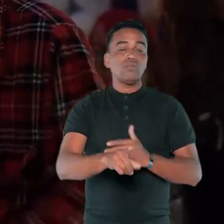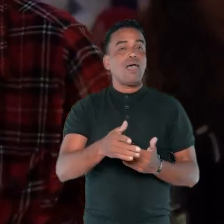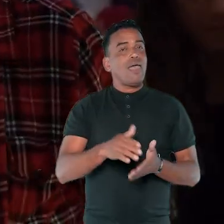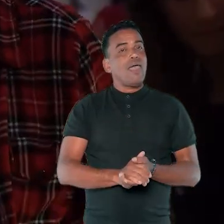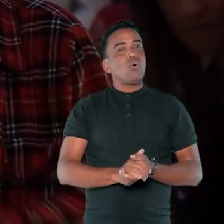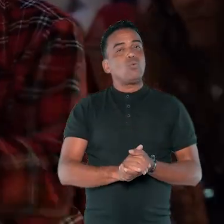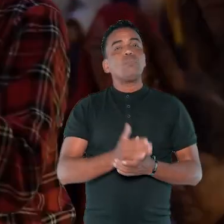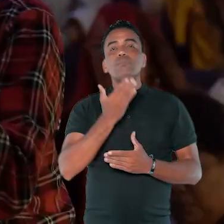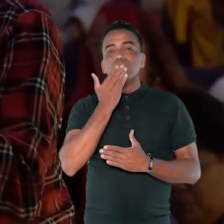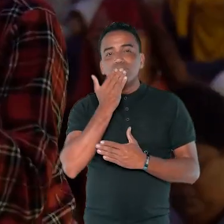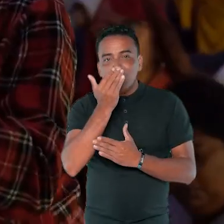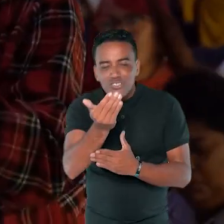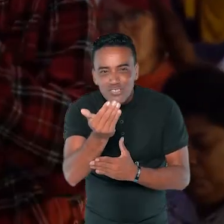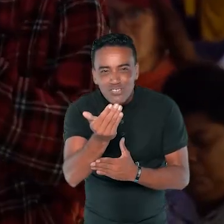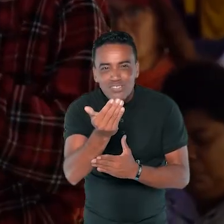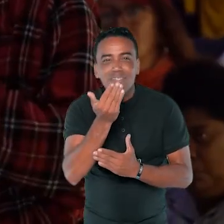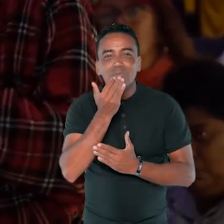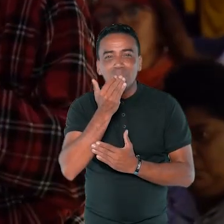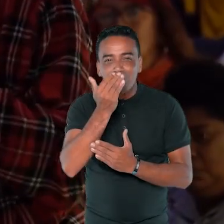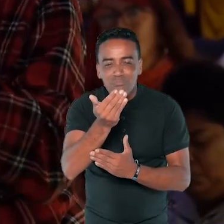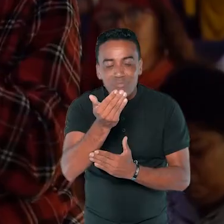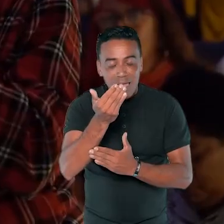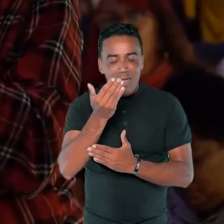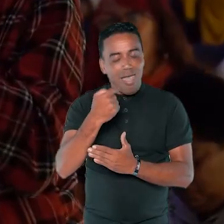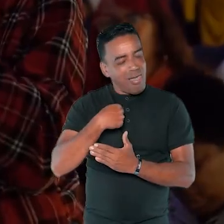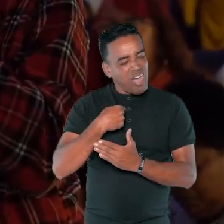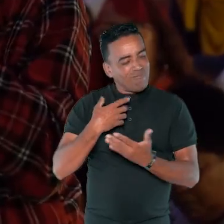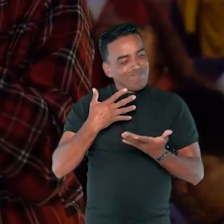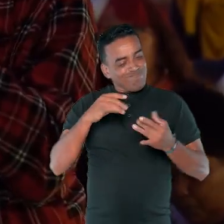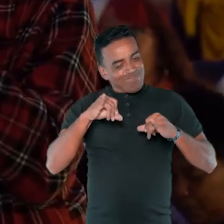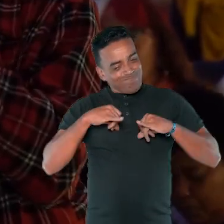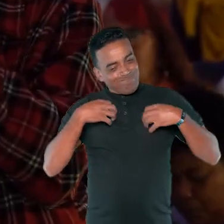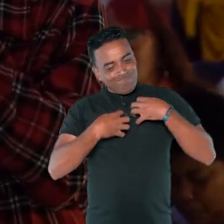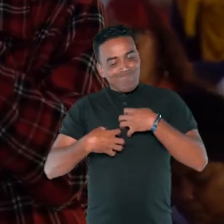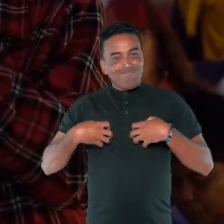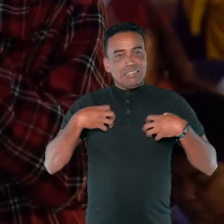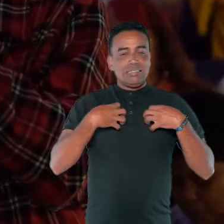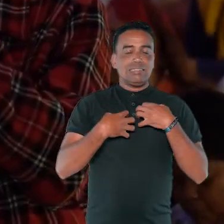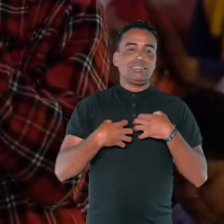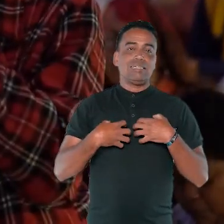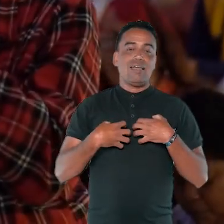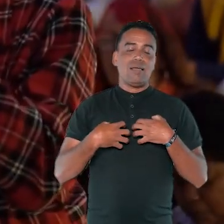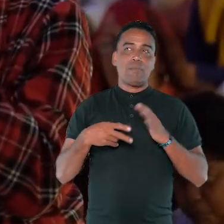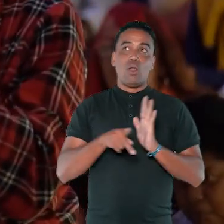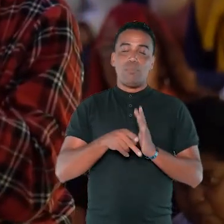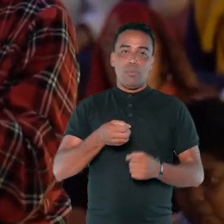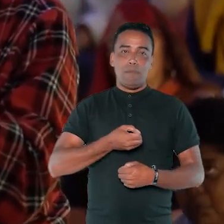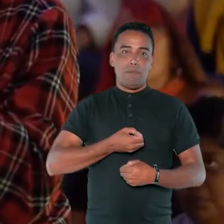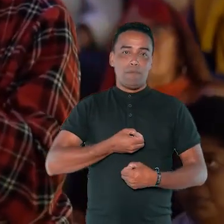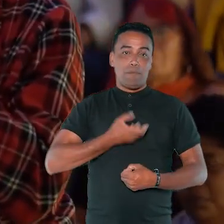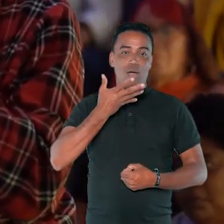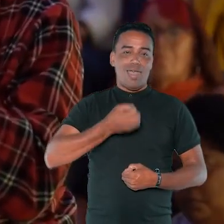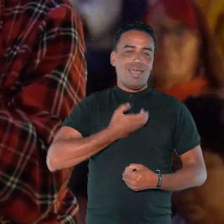de... É quase uma angústia minha, uma angústia do poeta. Porque, para mim, esse poema... Eu